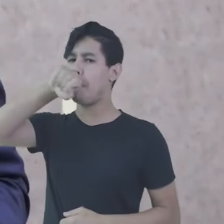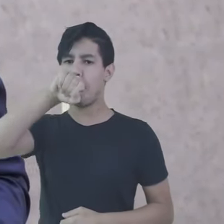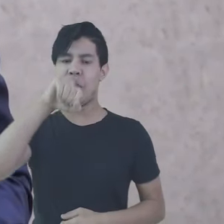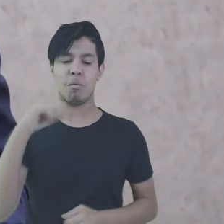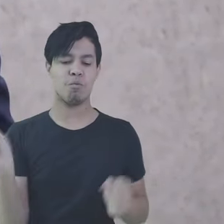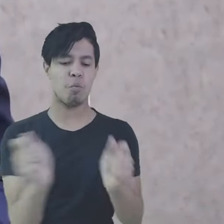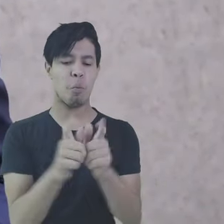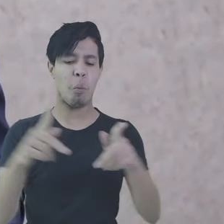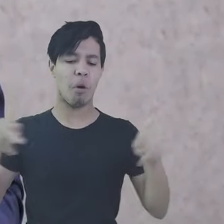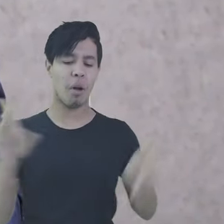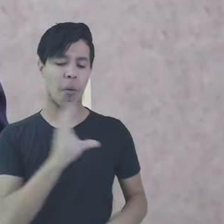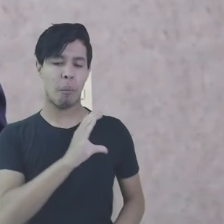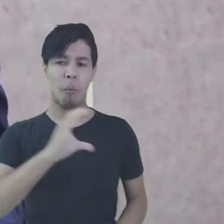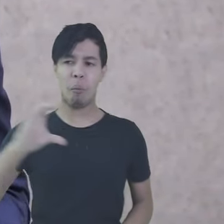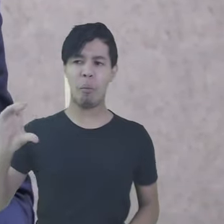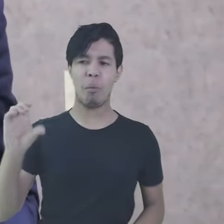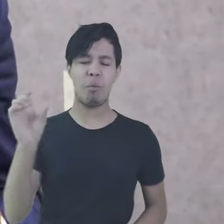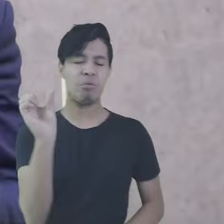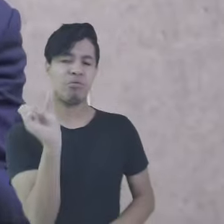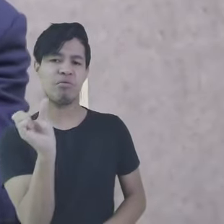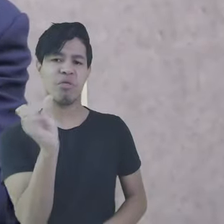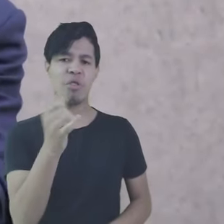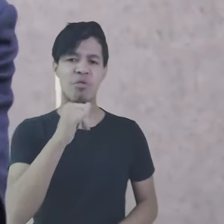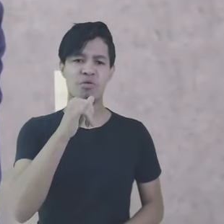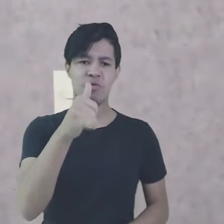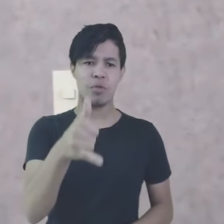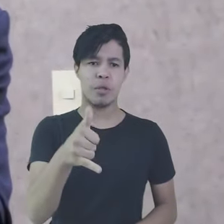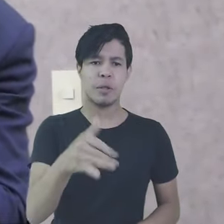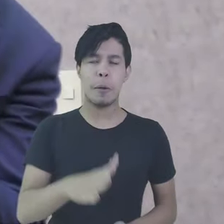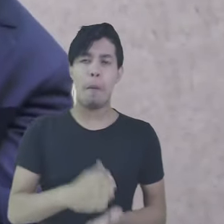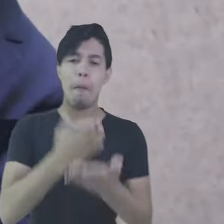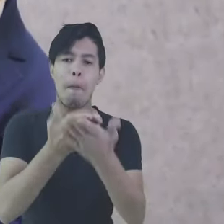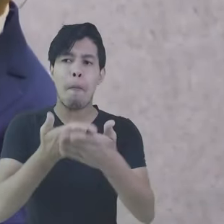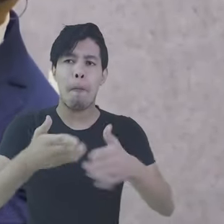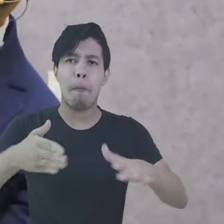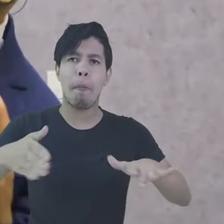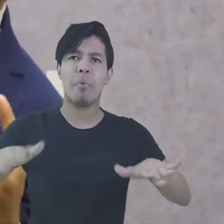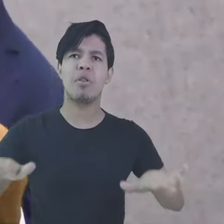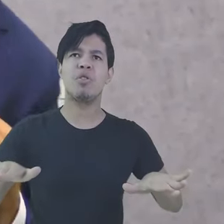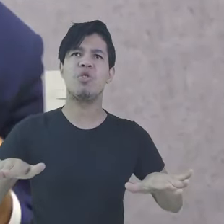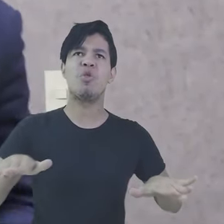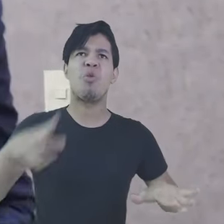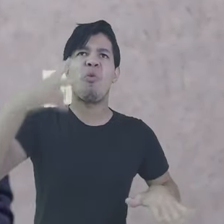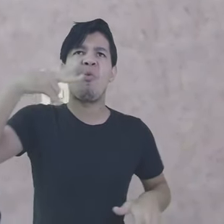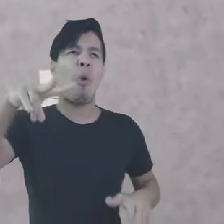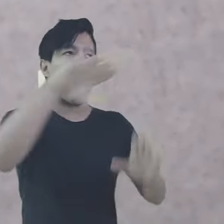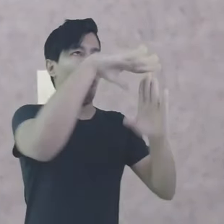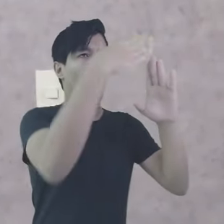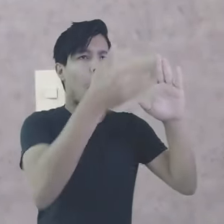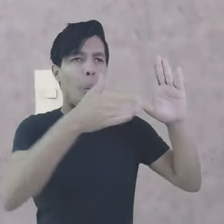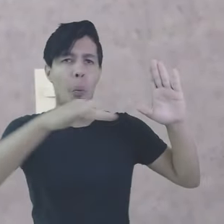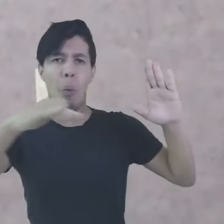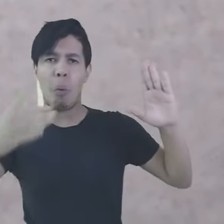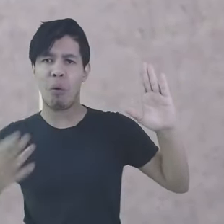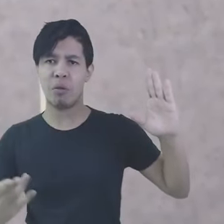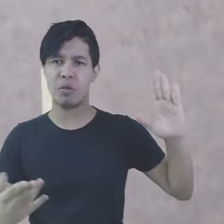capítulo 6, versículos 14 ao 16. Ele diz que os perdidos dirão aos montes e rochedos, caí sobre nós, escondendo-nos da face de duas pessoas, do que